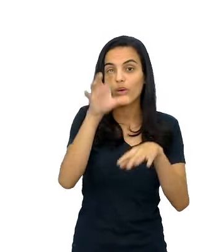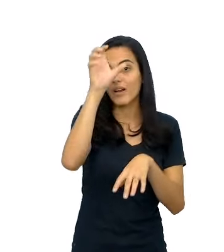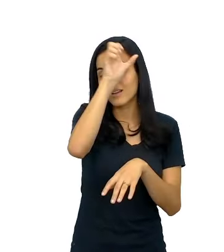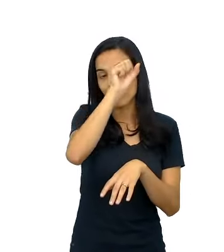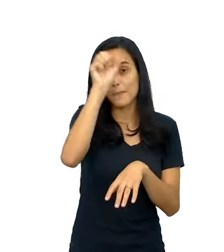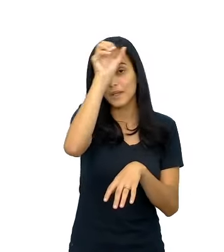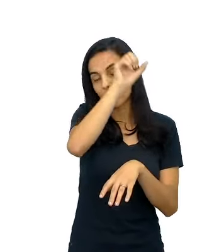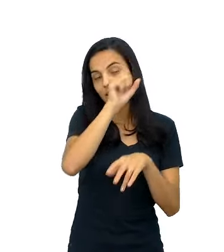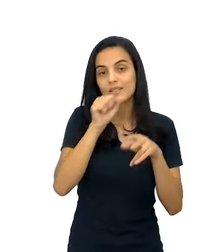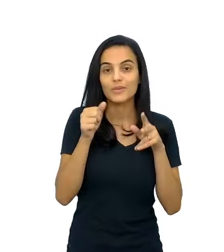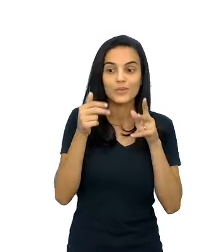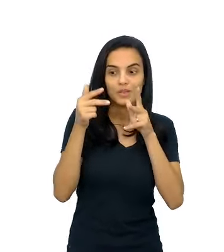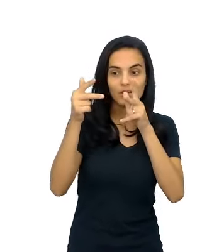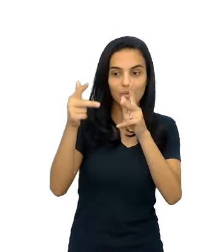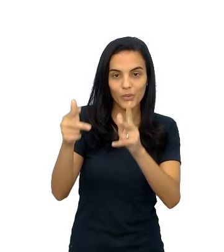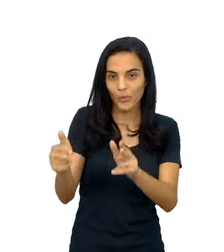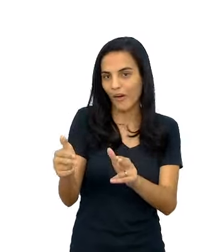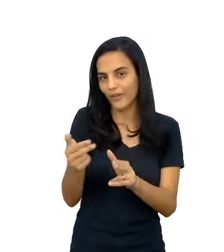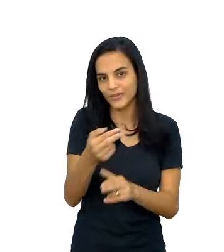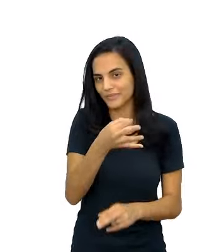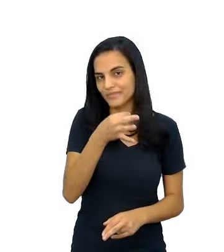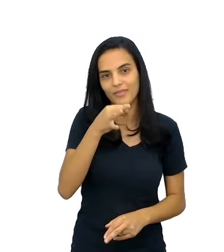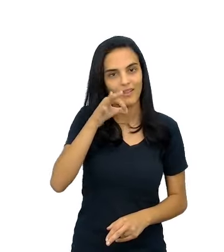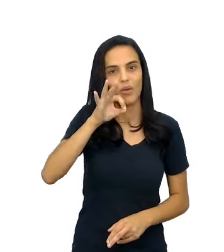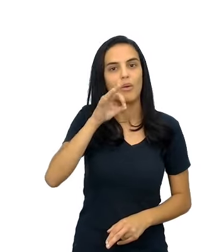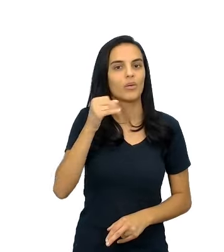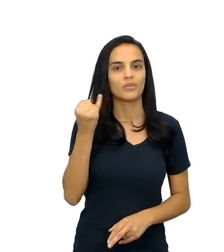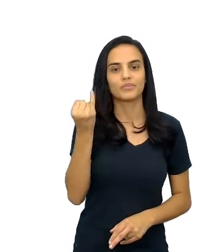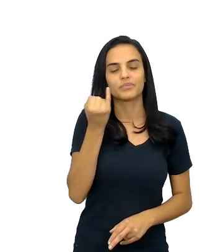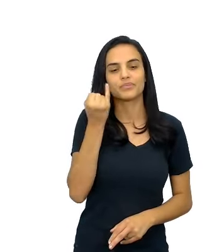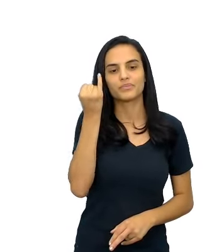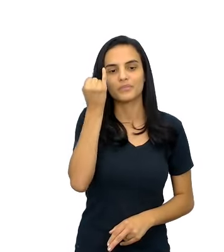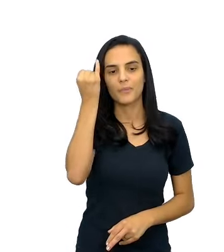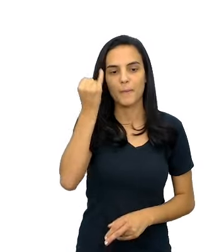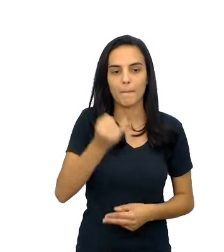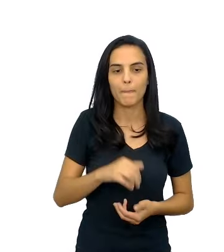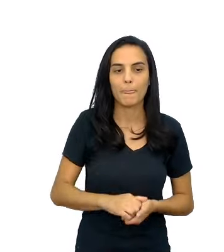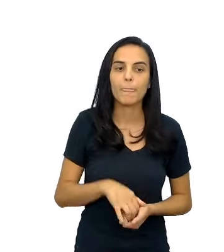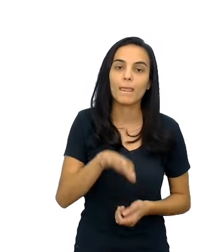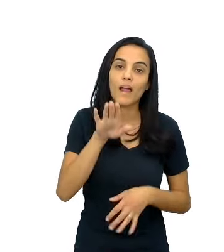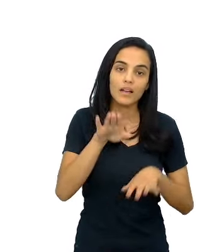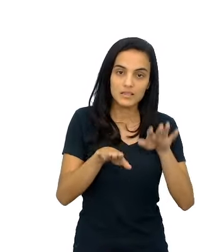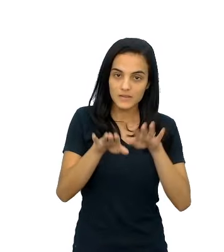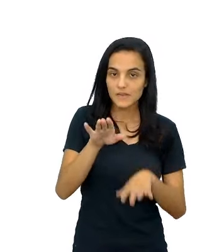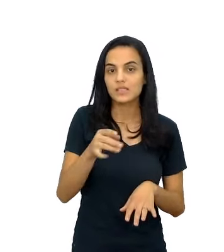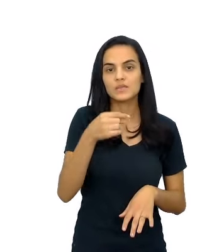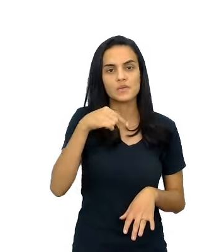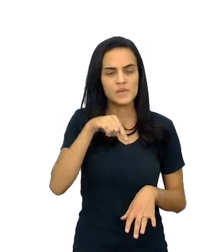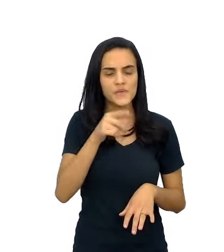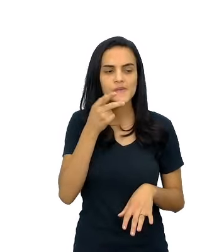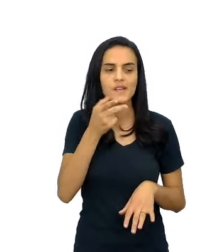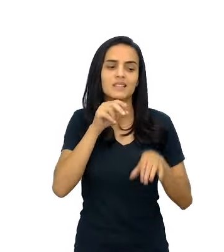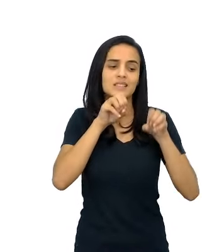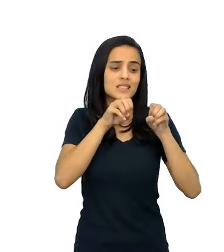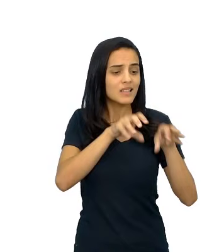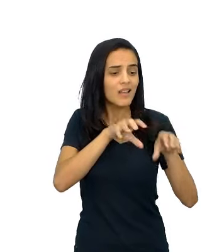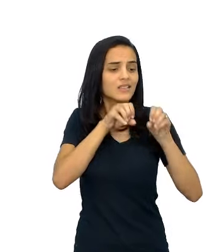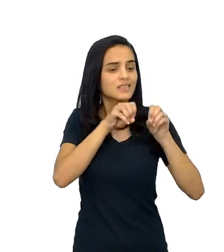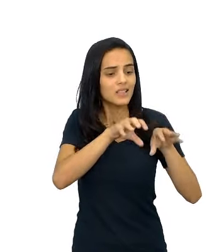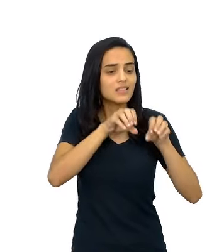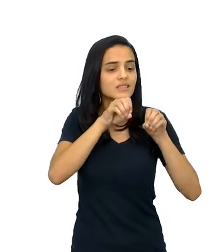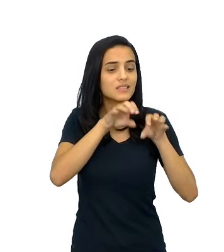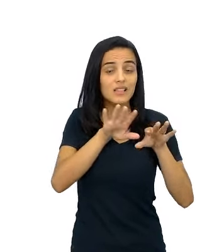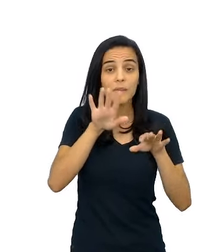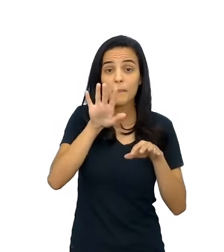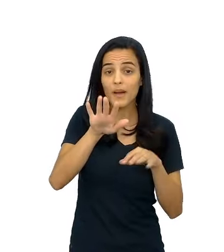aprendessem igualmente, né? Seria ótimo, né, se todos aprendessem, né? Às vezes a gente fala ensinei, e